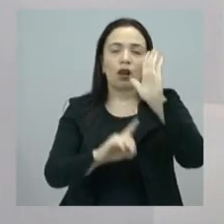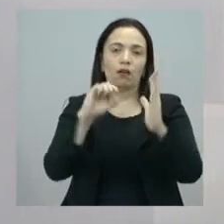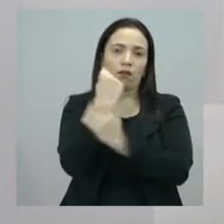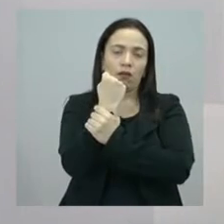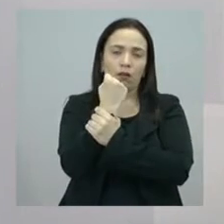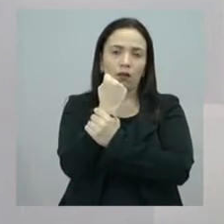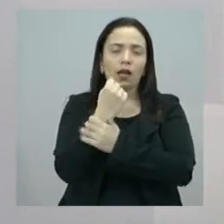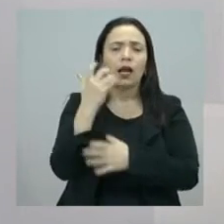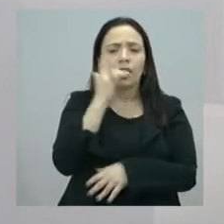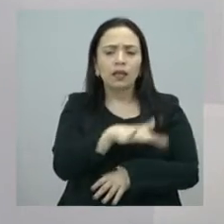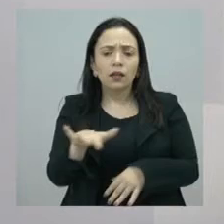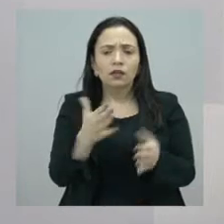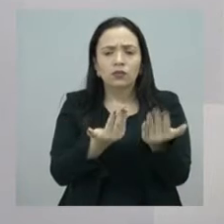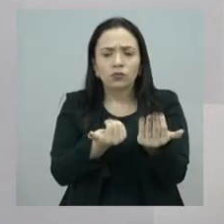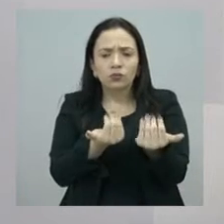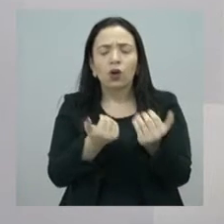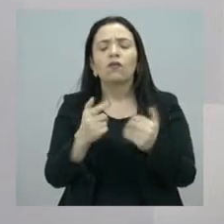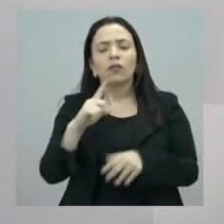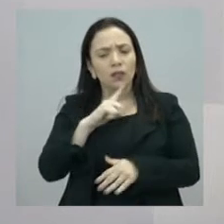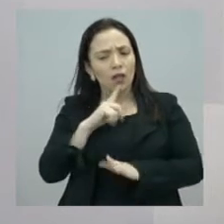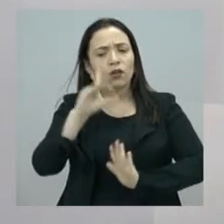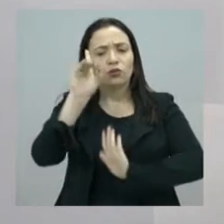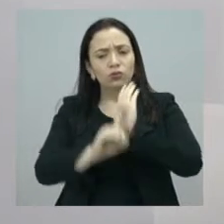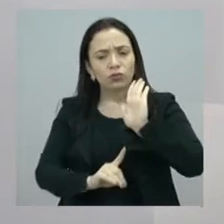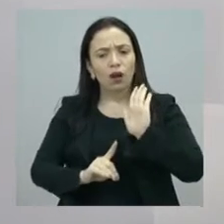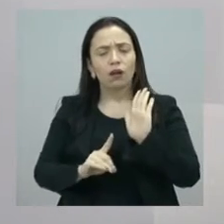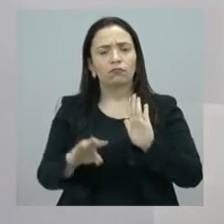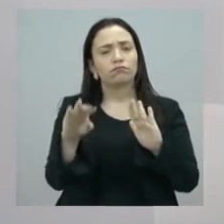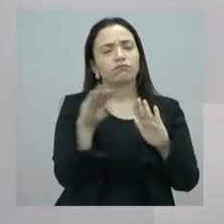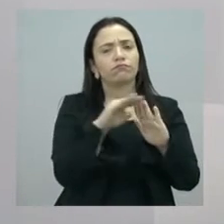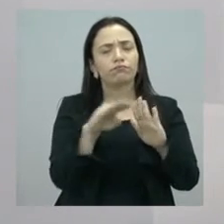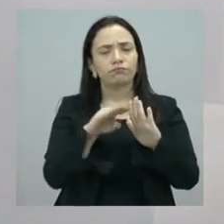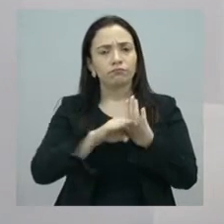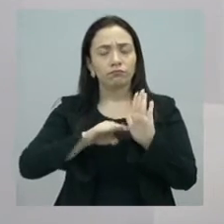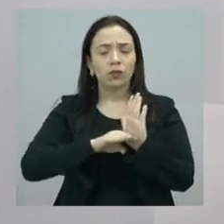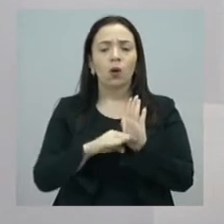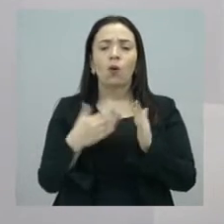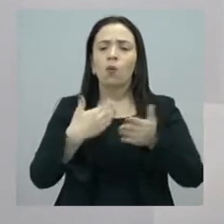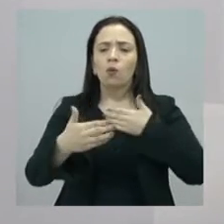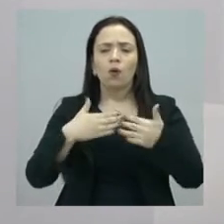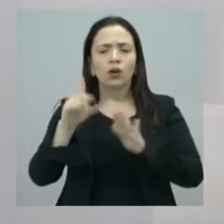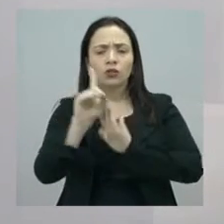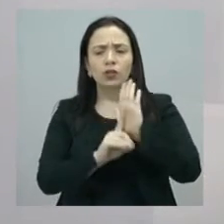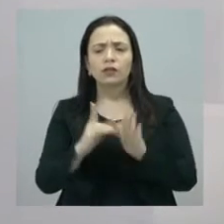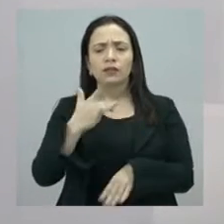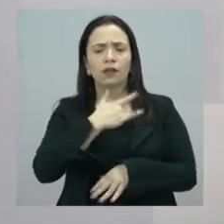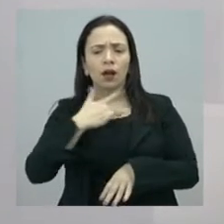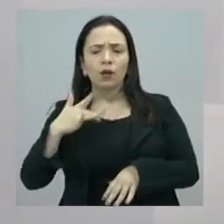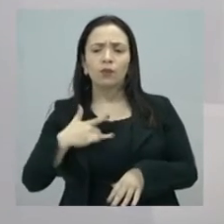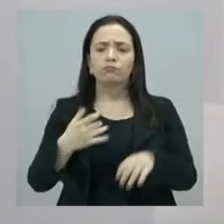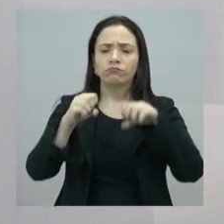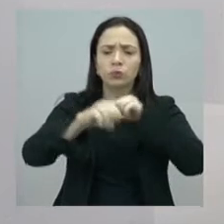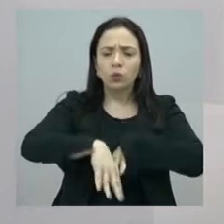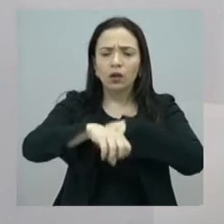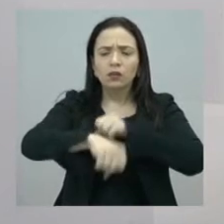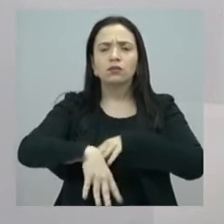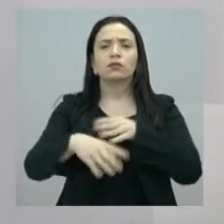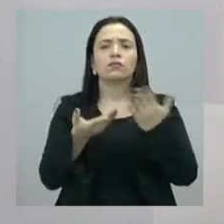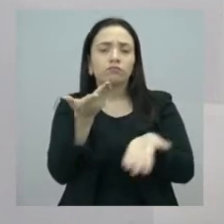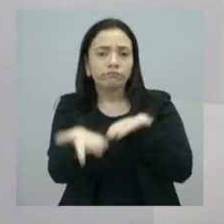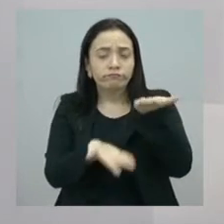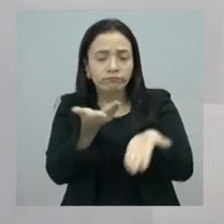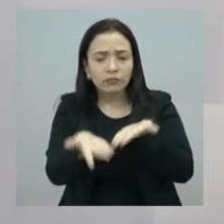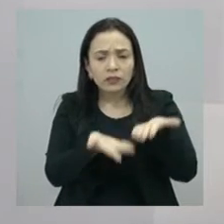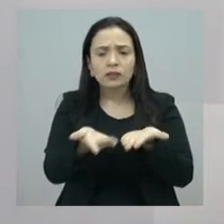todo adolescente, ele é sujeito de direitos. Então, todos os direitos, saúde, educação,